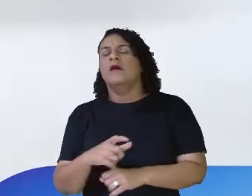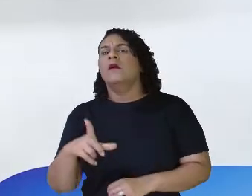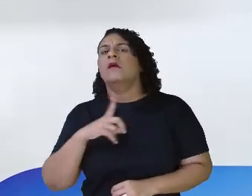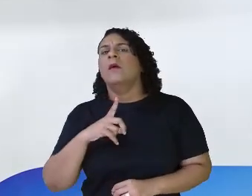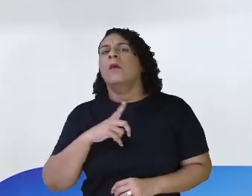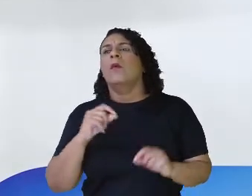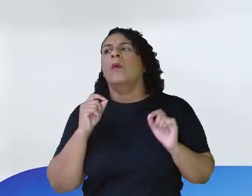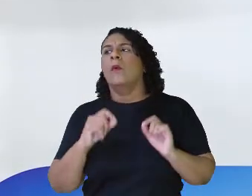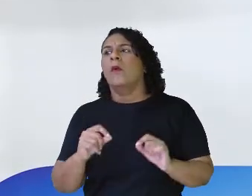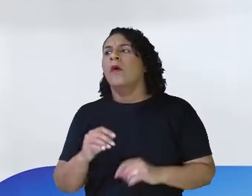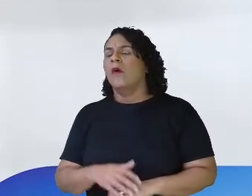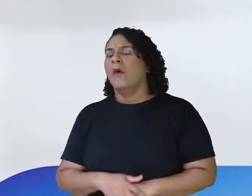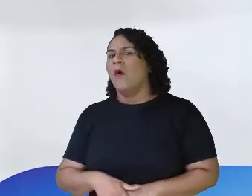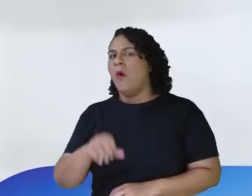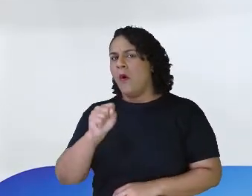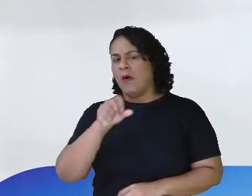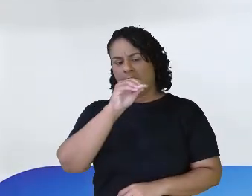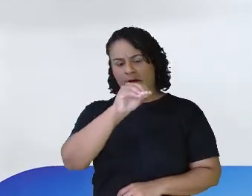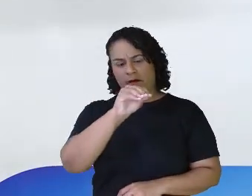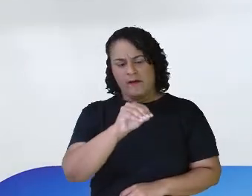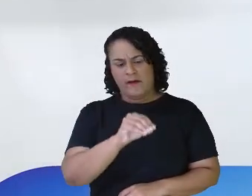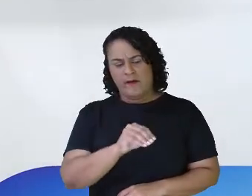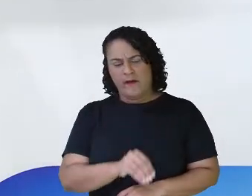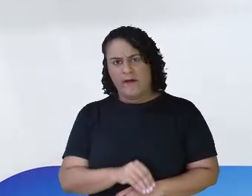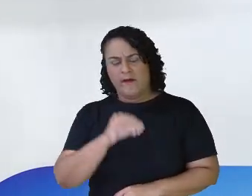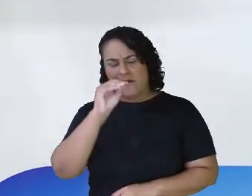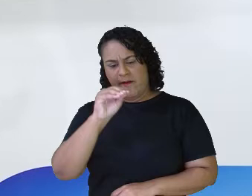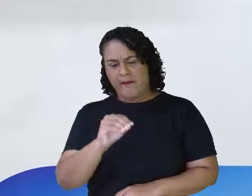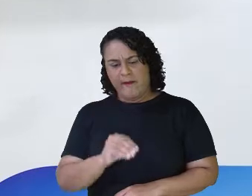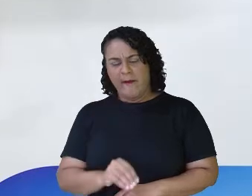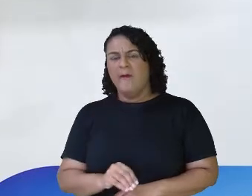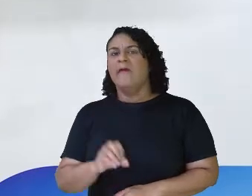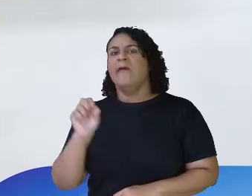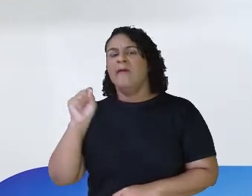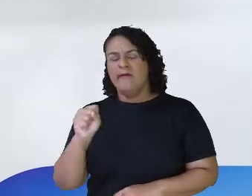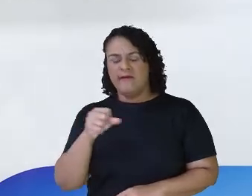existe 8 casinhas na coluna